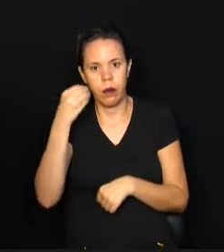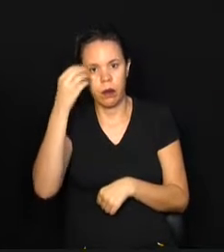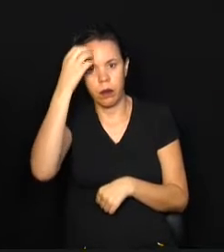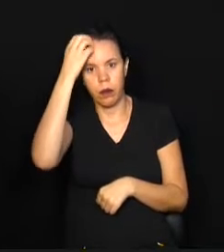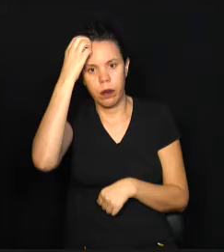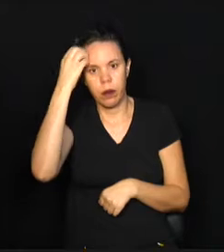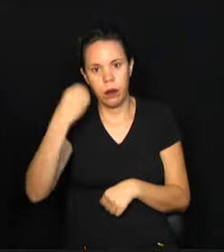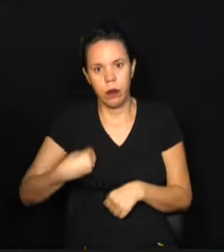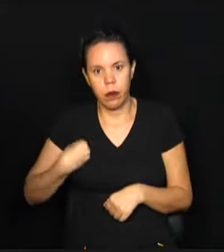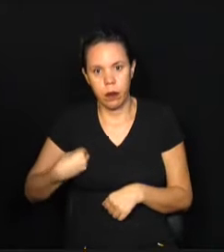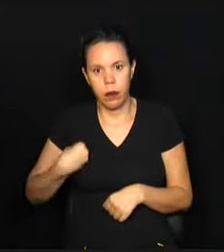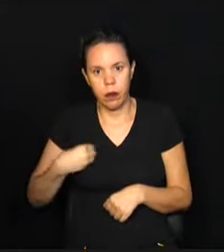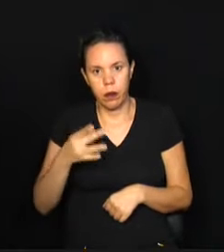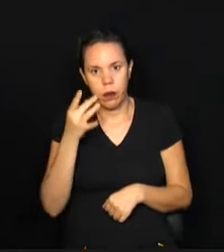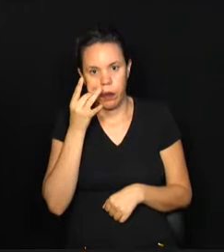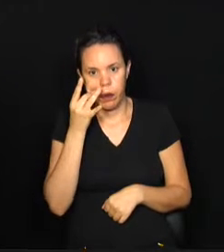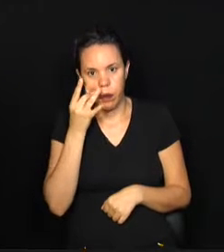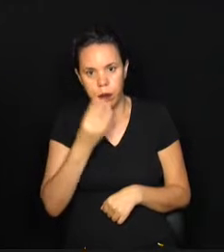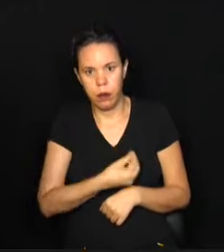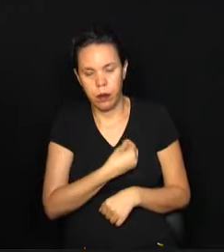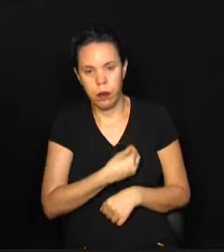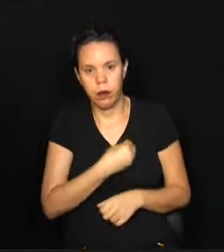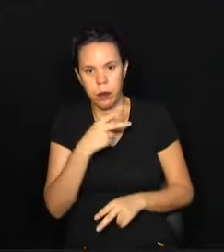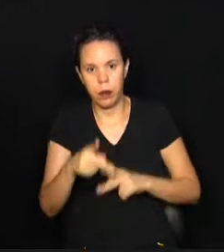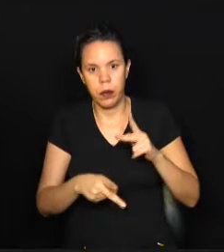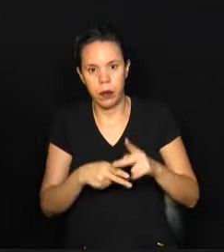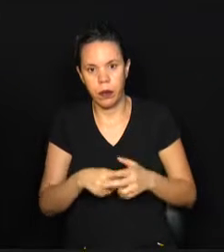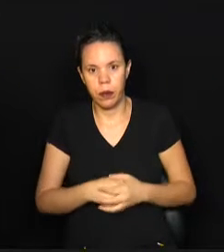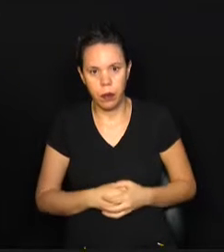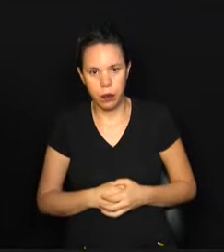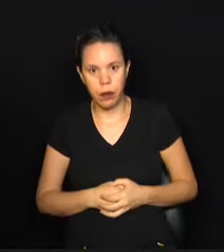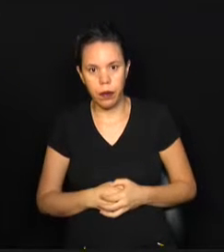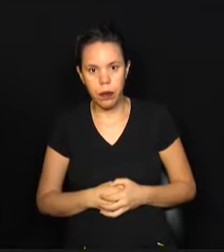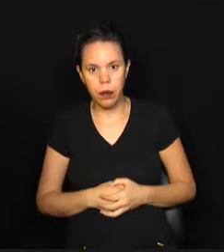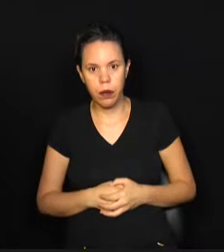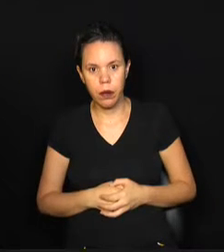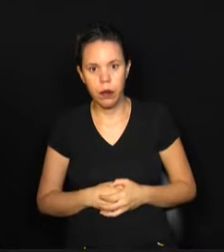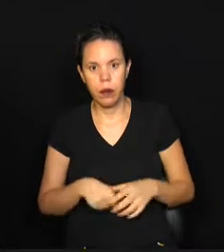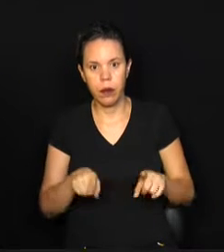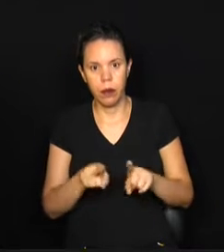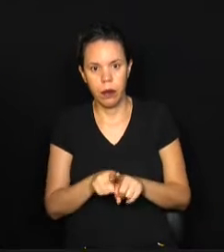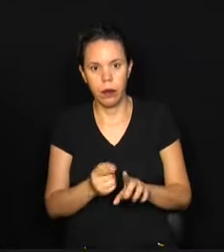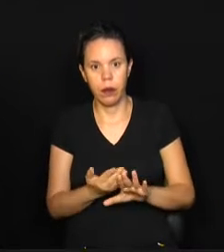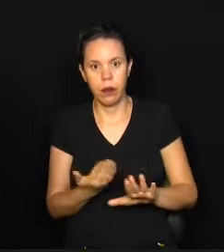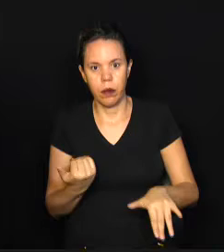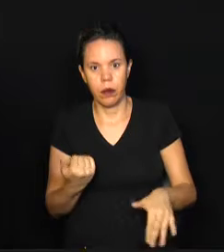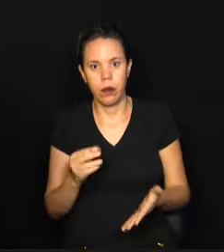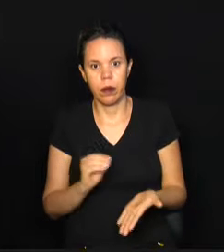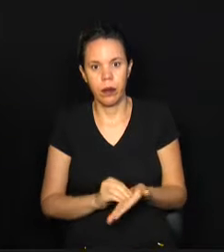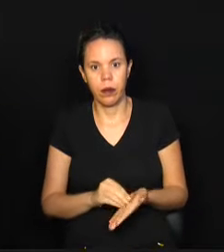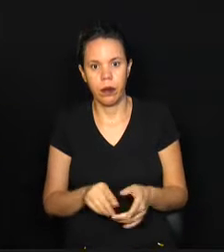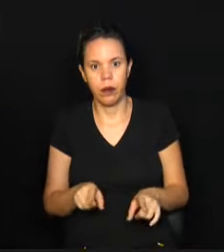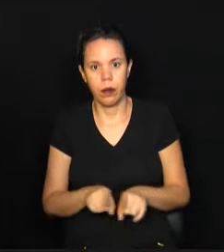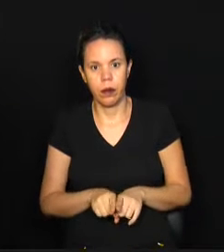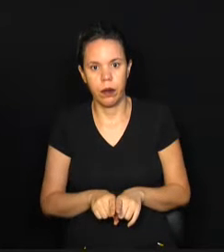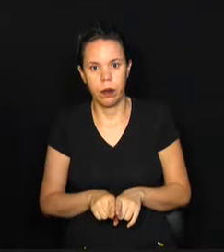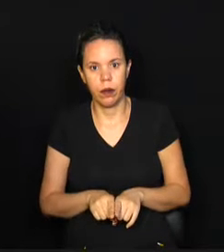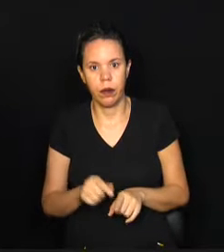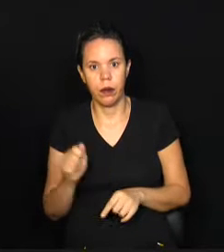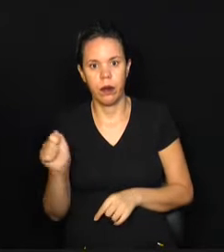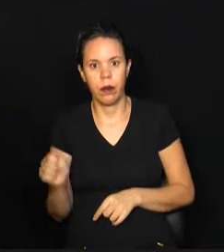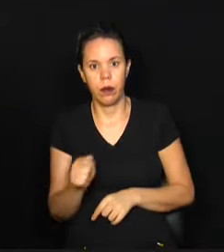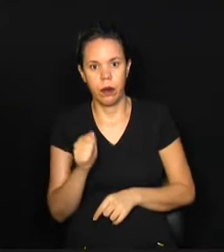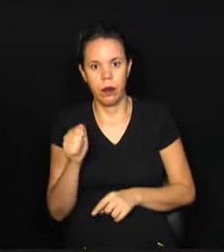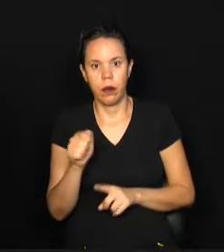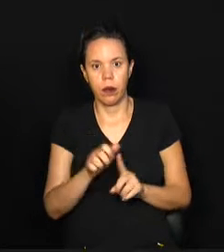está muito presente na vida das pessoas, mas muito distante, muito ausente da sociedade